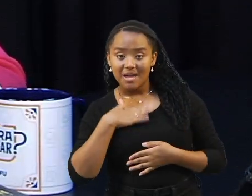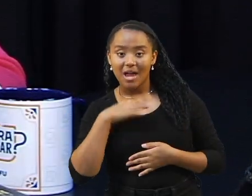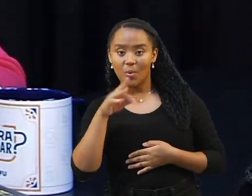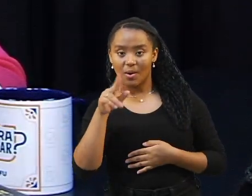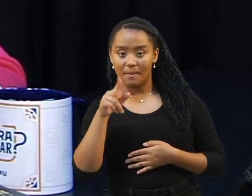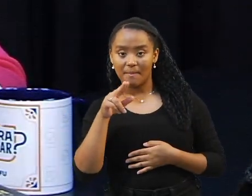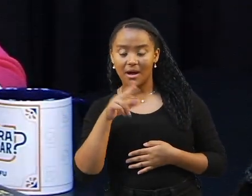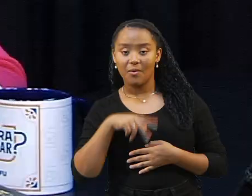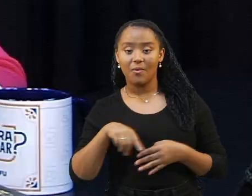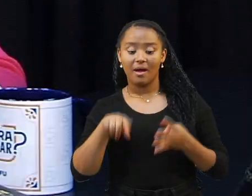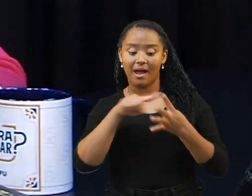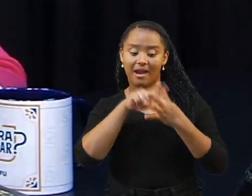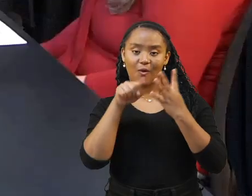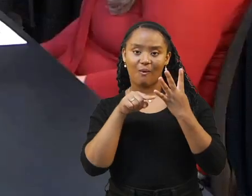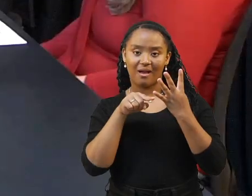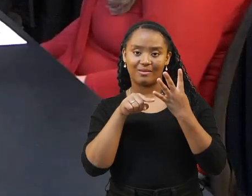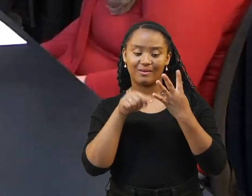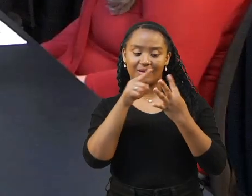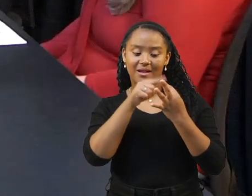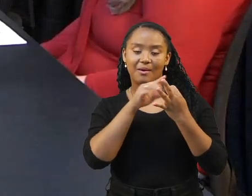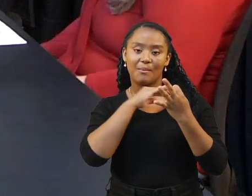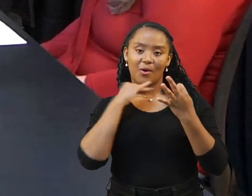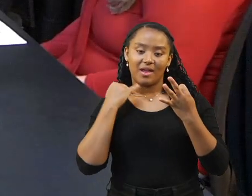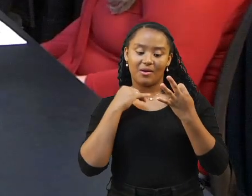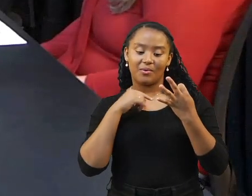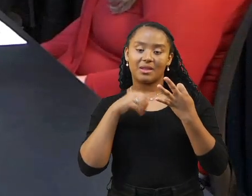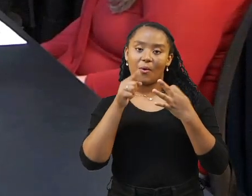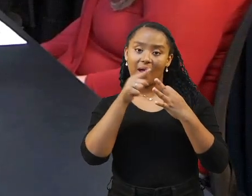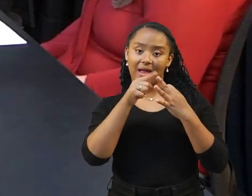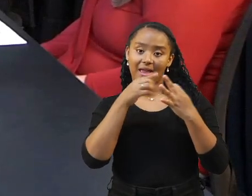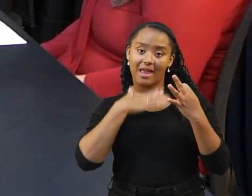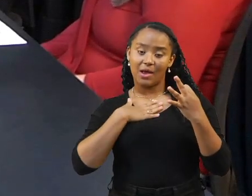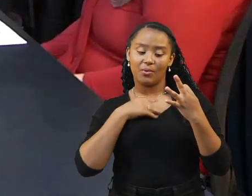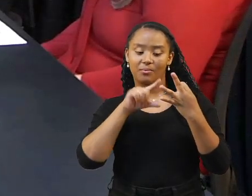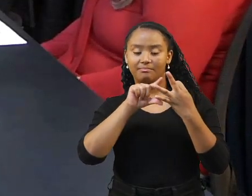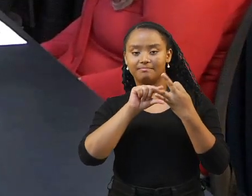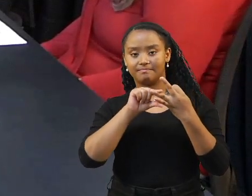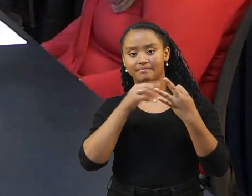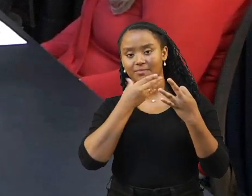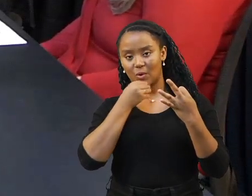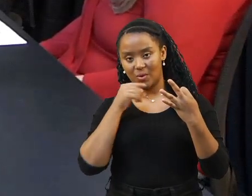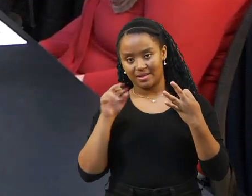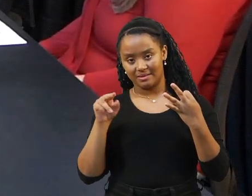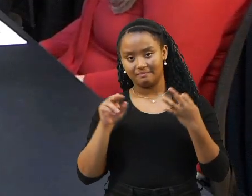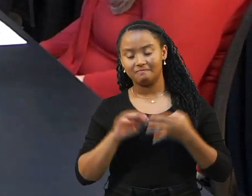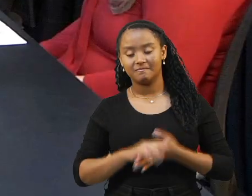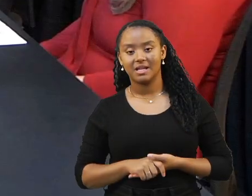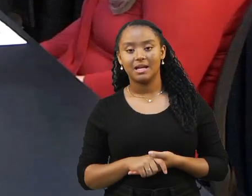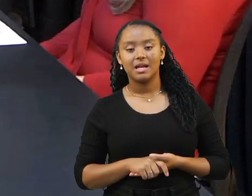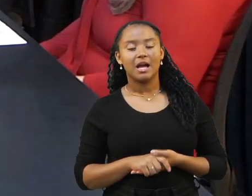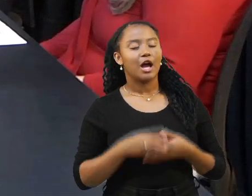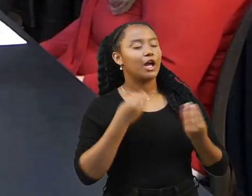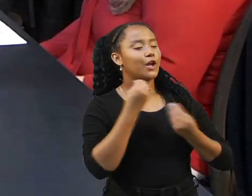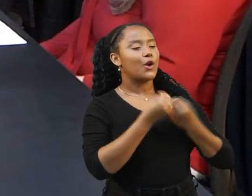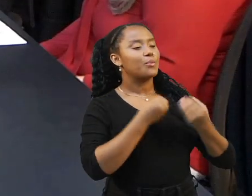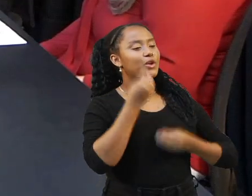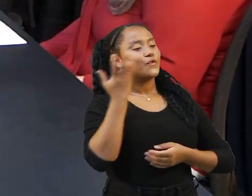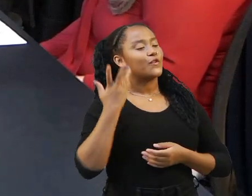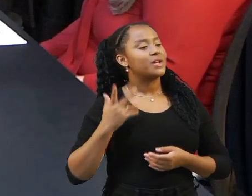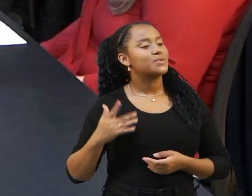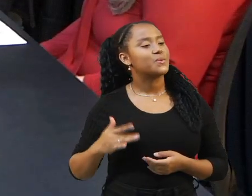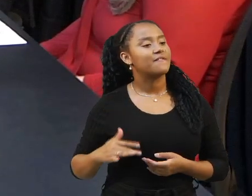e mais 2. Professora, e como foi a sua infância na Vila Operária, depois no bairro Lídice? Olha, foi